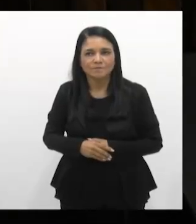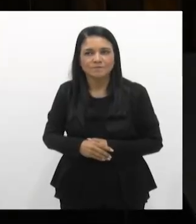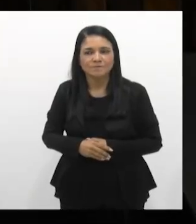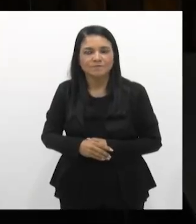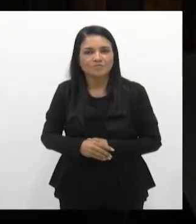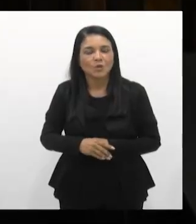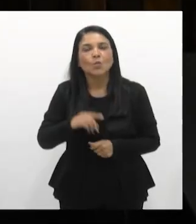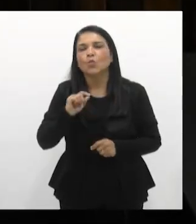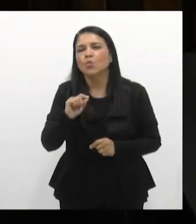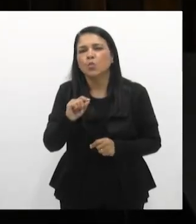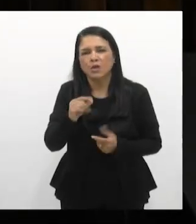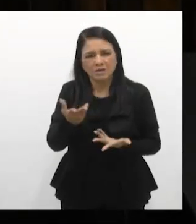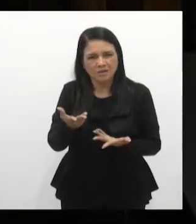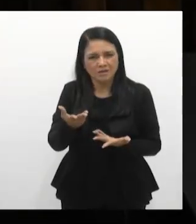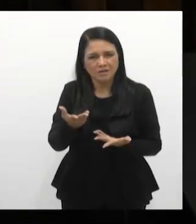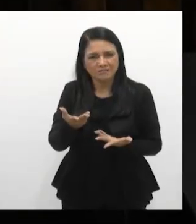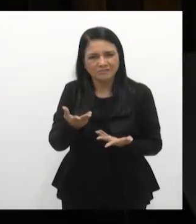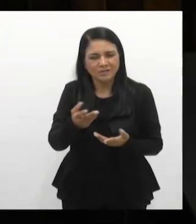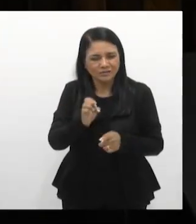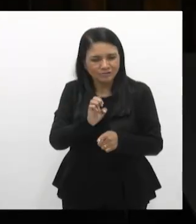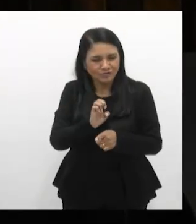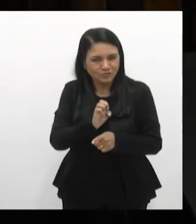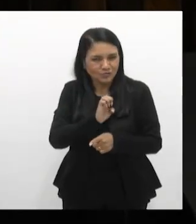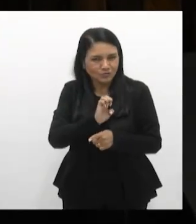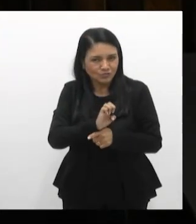do Estado? Custa nada.